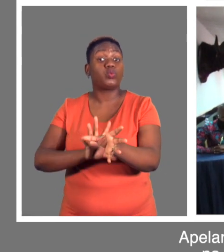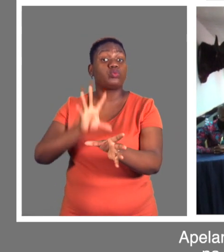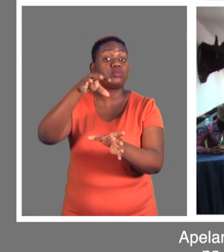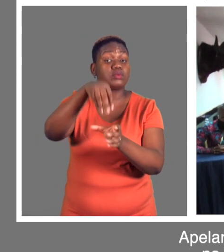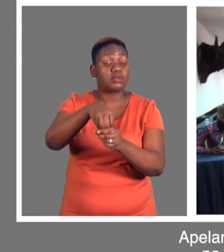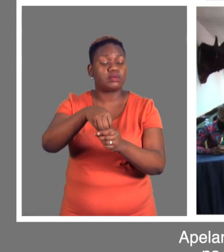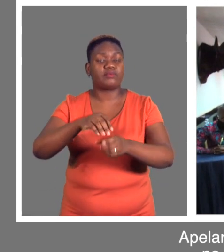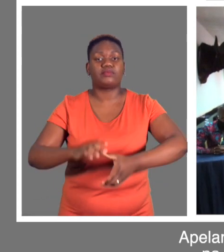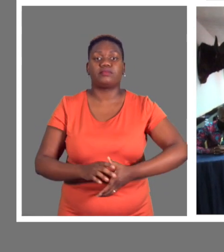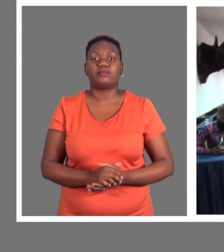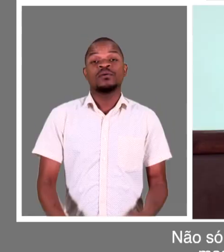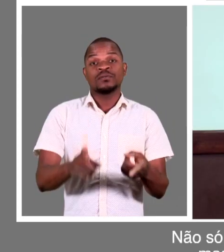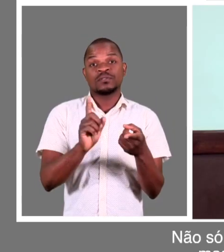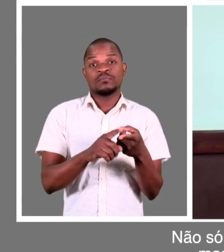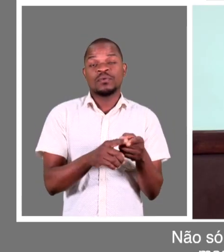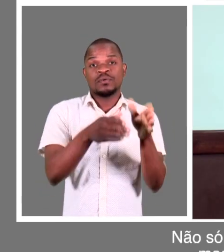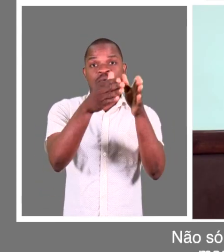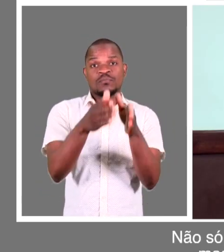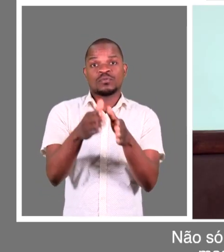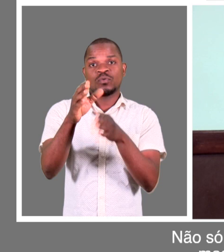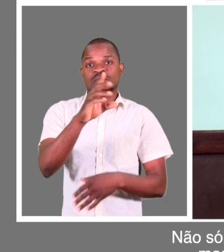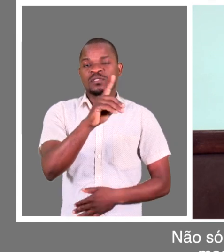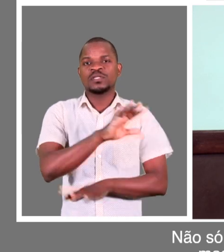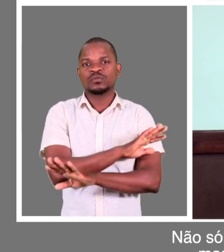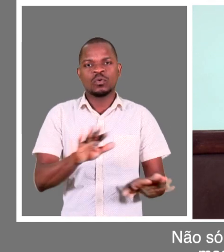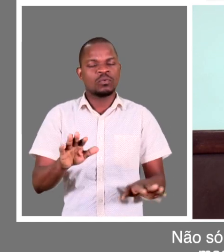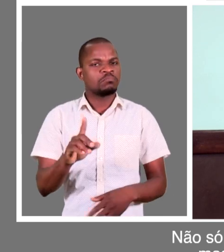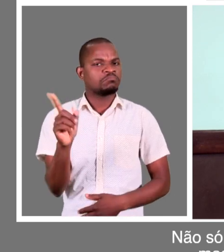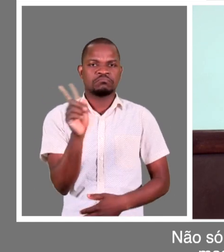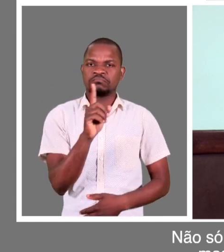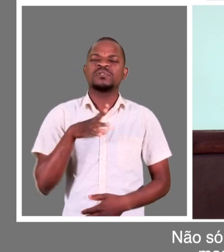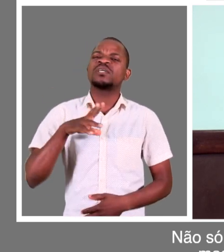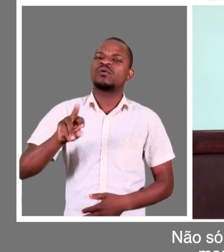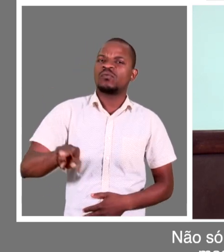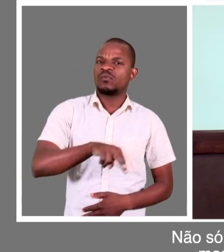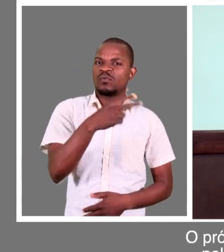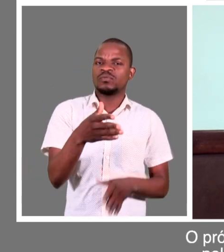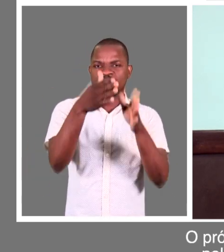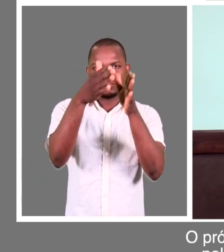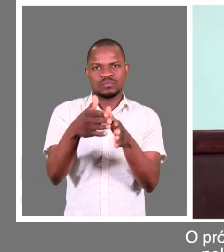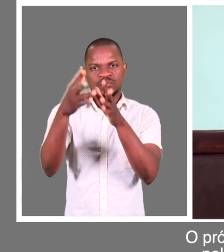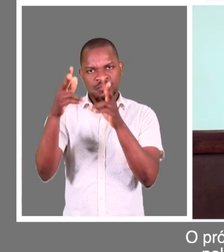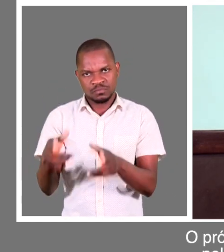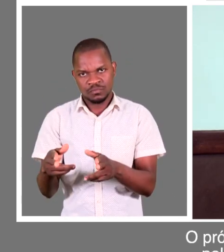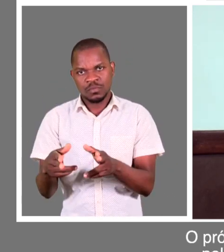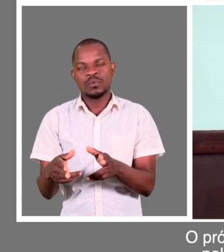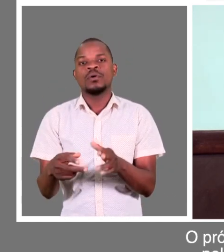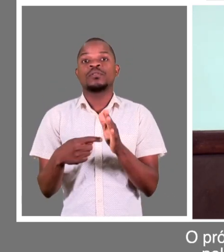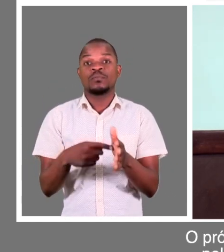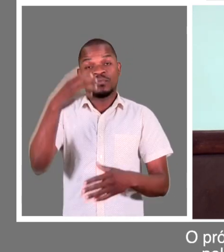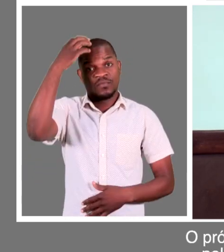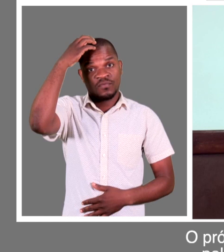todos na luta pela inclusão. Não só as pessoas com deficiência, mas outros atores também. O próprio